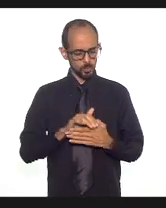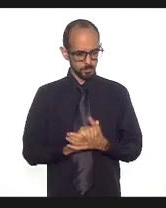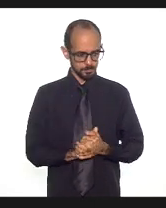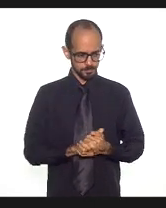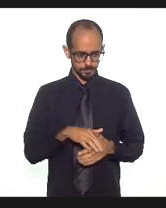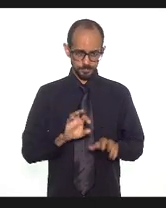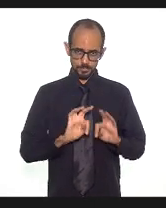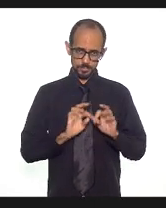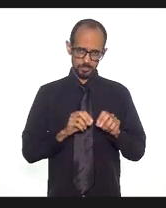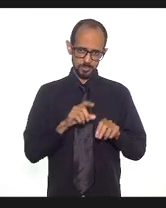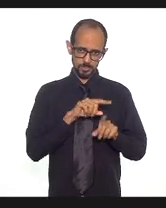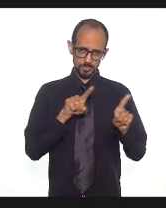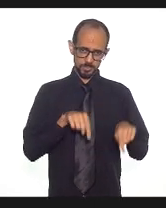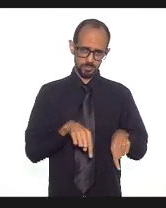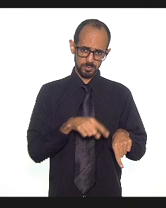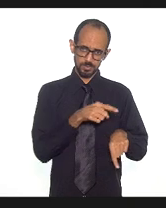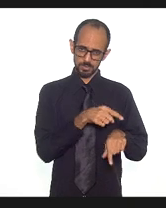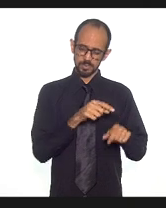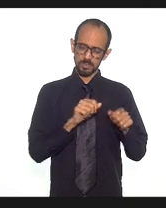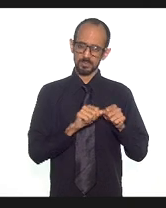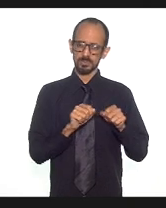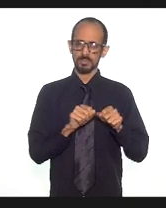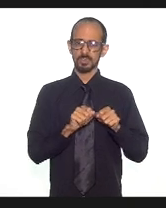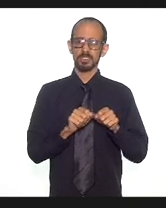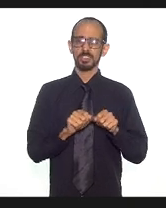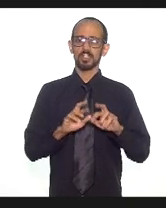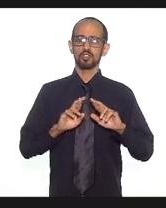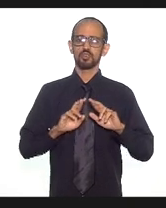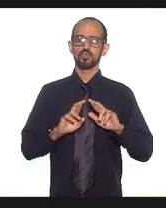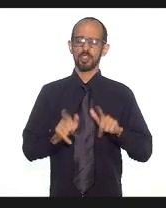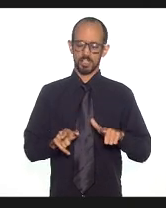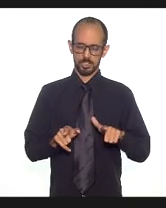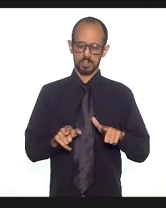servidores realmente fizeram a diferença na história da fundação.